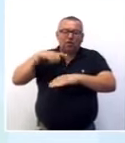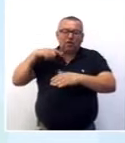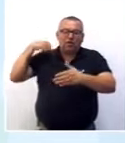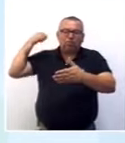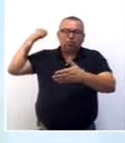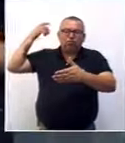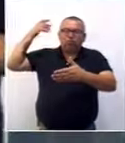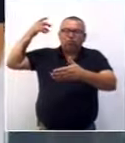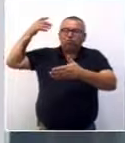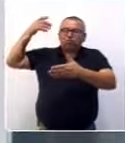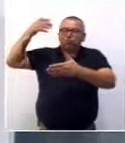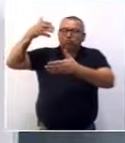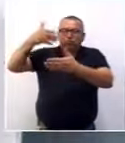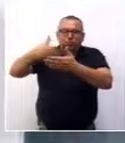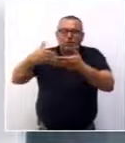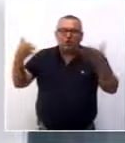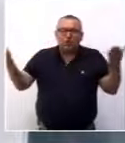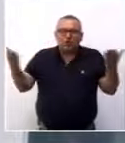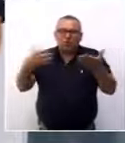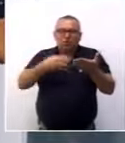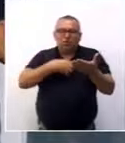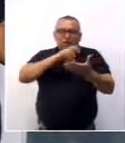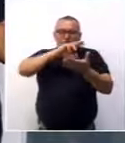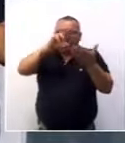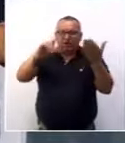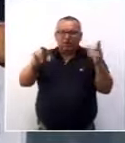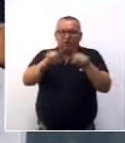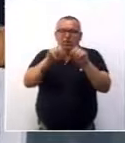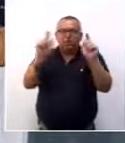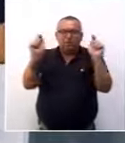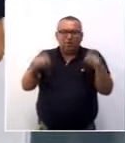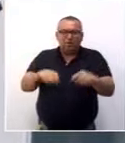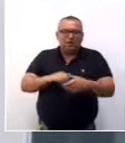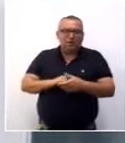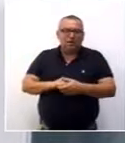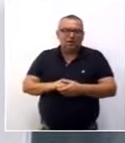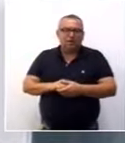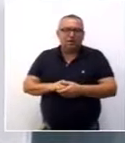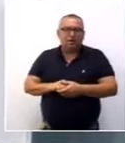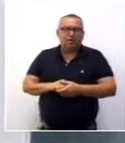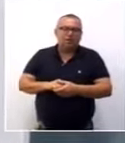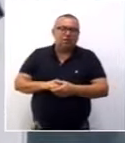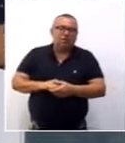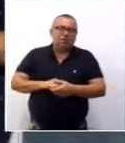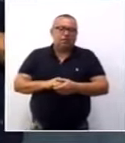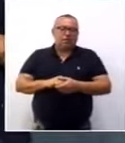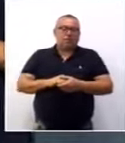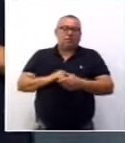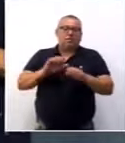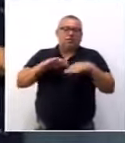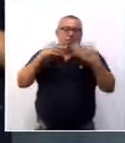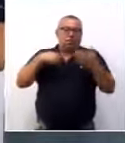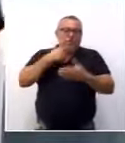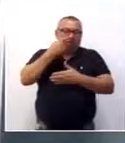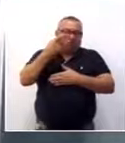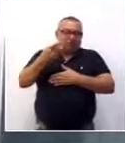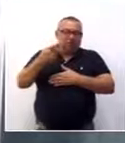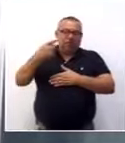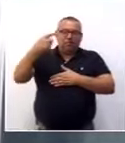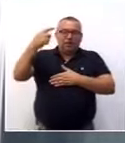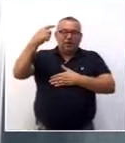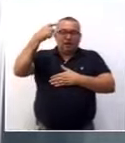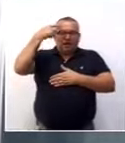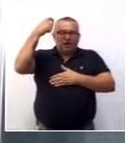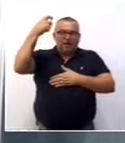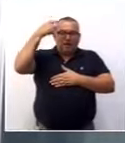sendo tratado de várias formas, várias possibilidades. Quando nós falamos da questão da ideia, qual é o conceito